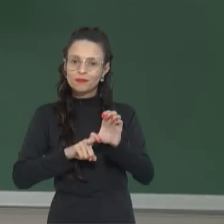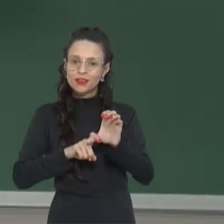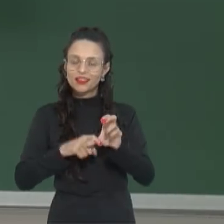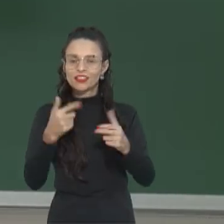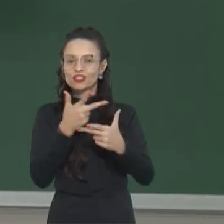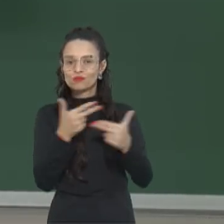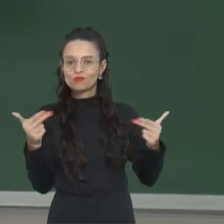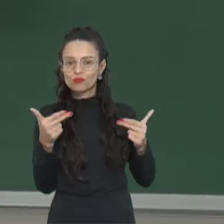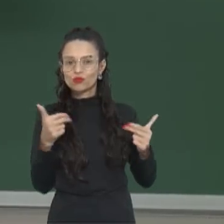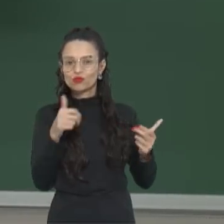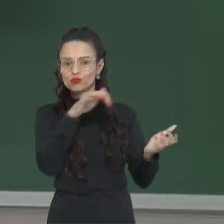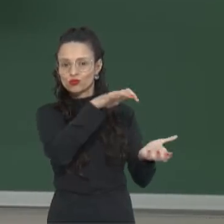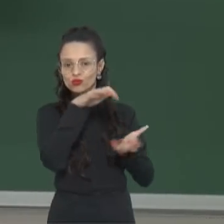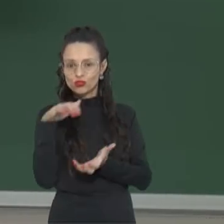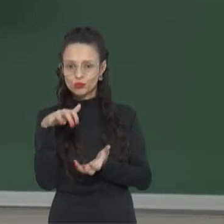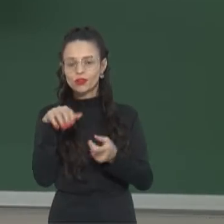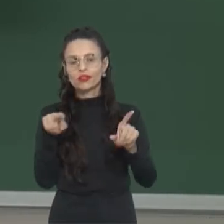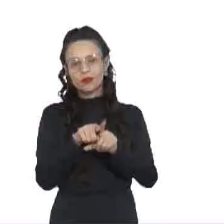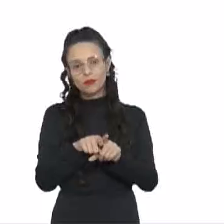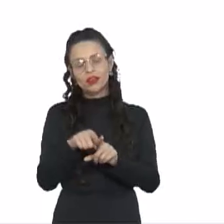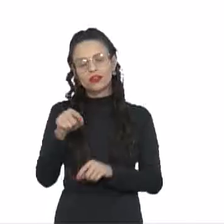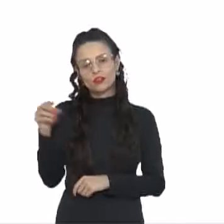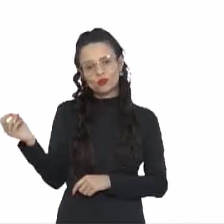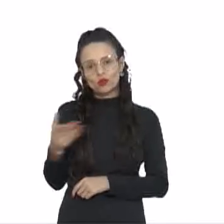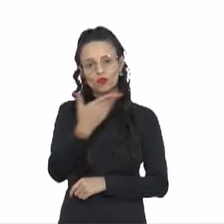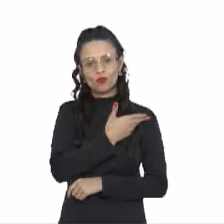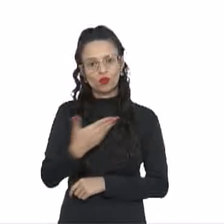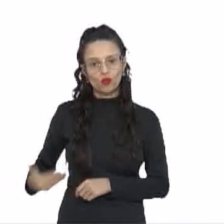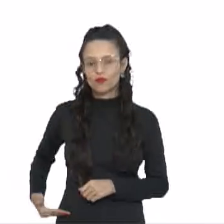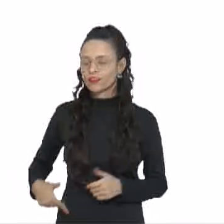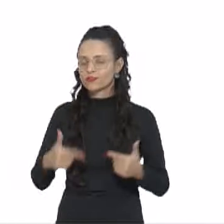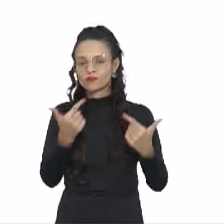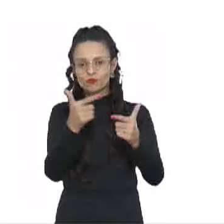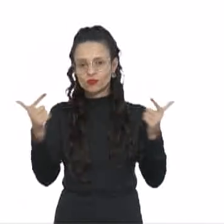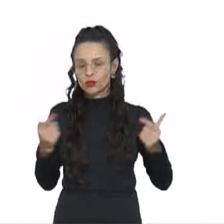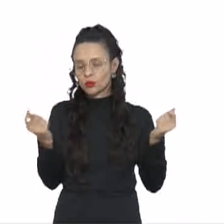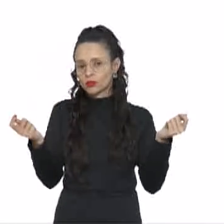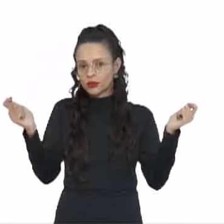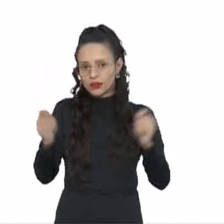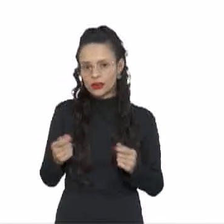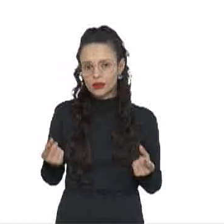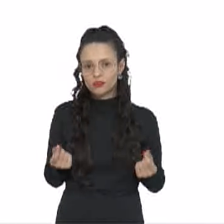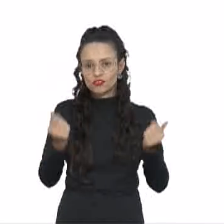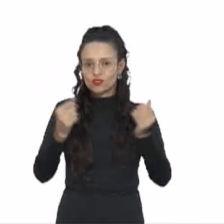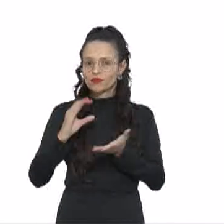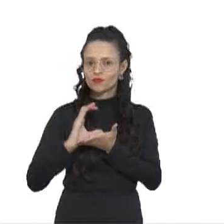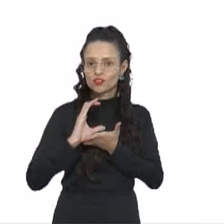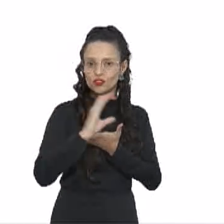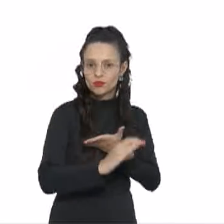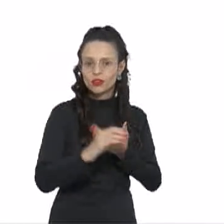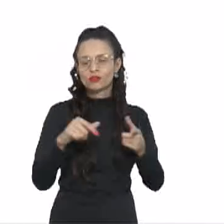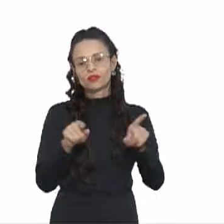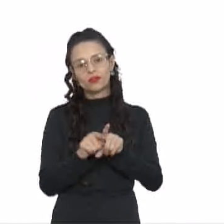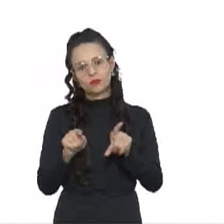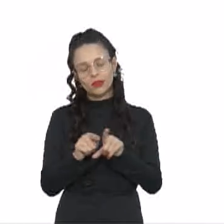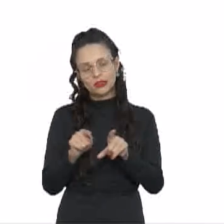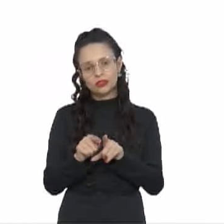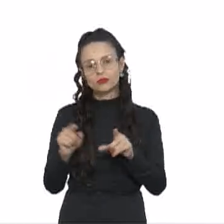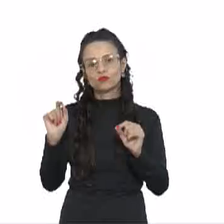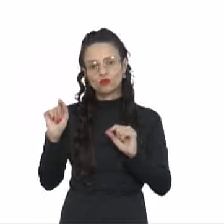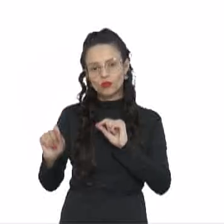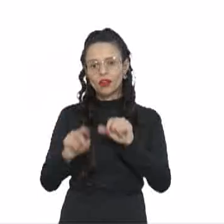de exportação. E os novos governos não tinham capacidade financeira para fazer investimento, levando-os